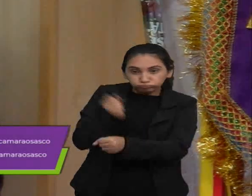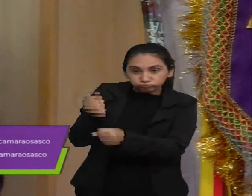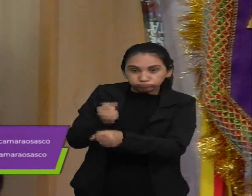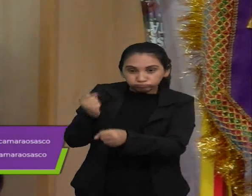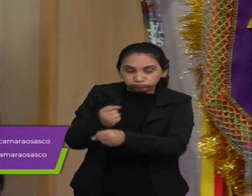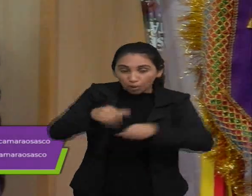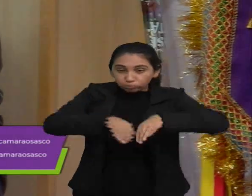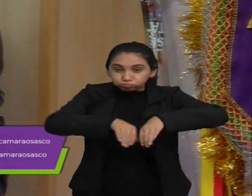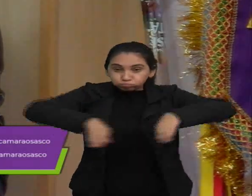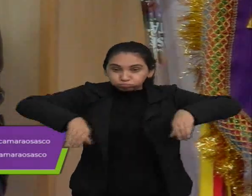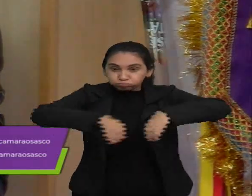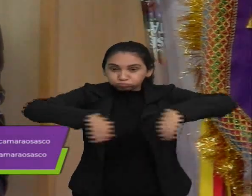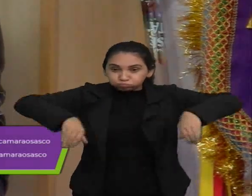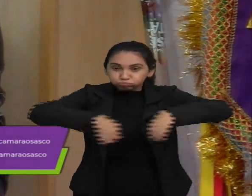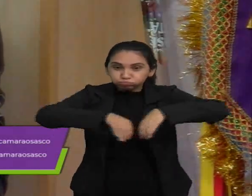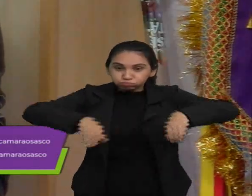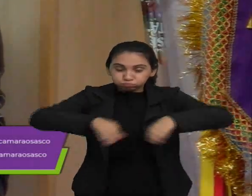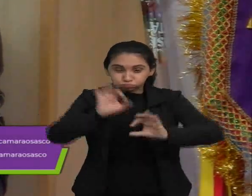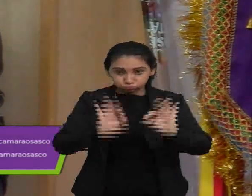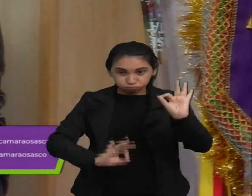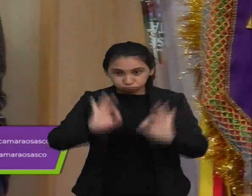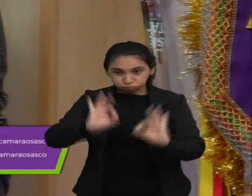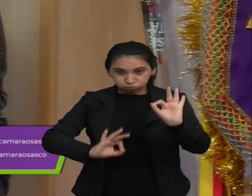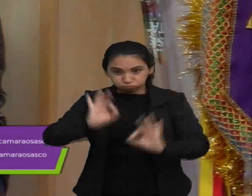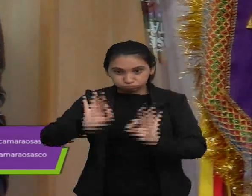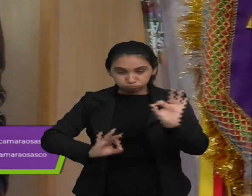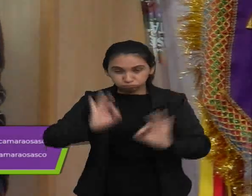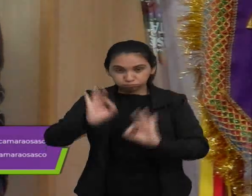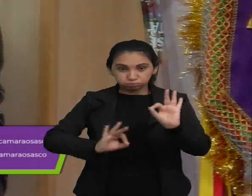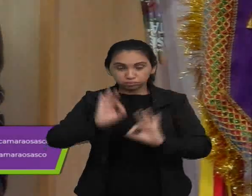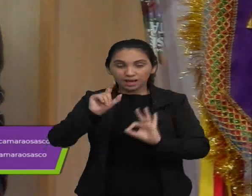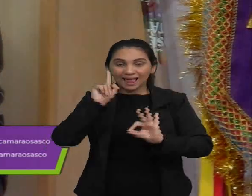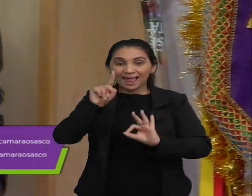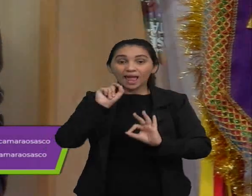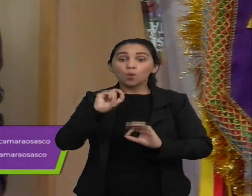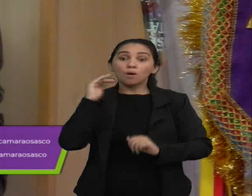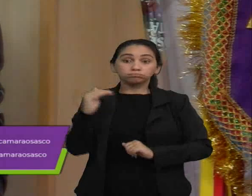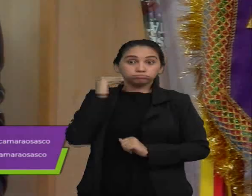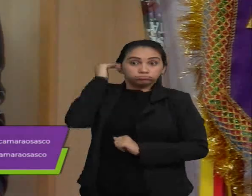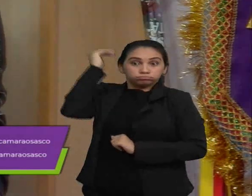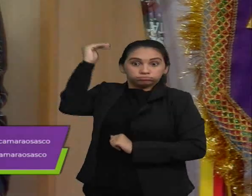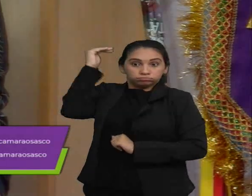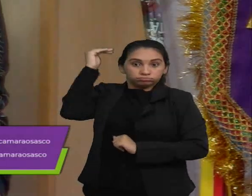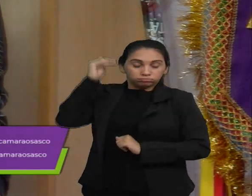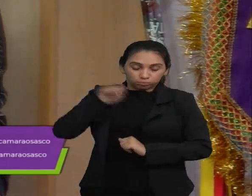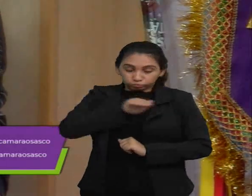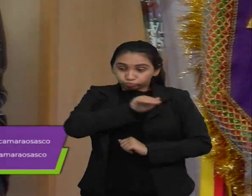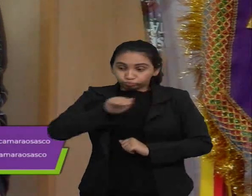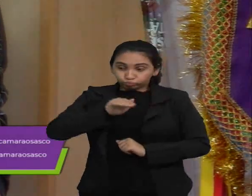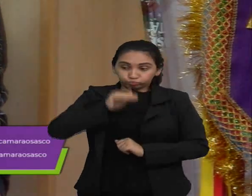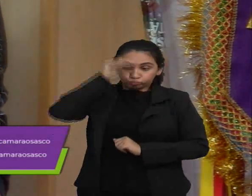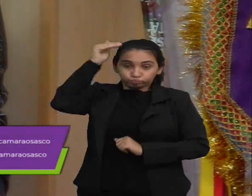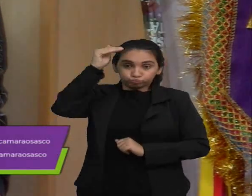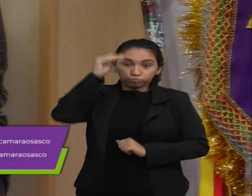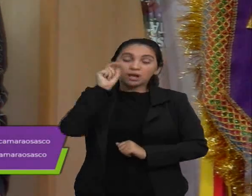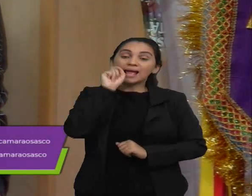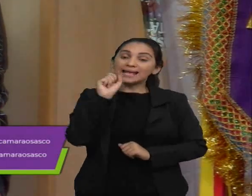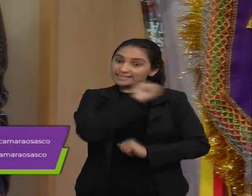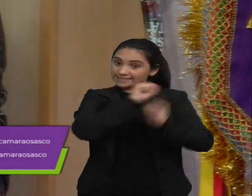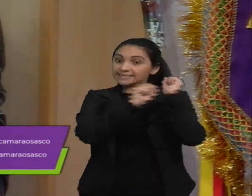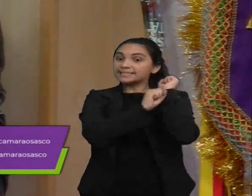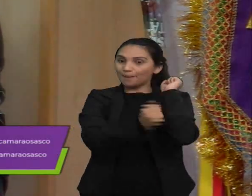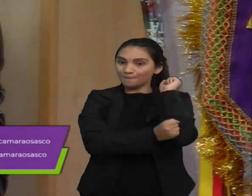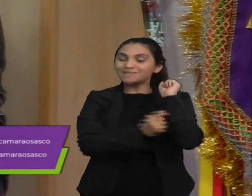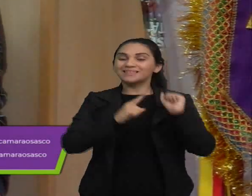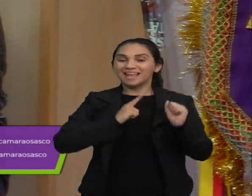Aquele reservatório acabou com a intermitência que tem naquela região, que é considerada zona alta. Então, a Sabéspia tem feito um trabalho muito forte aqui